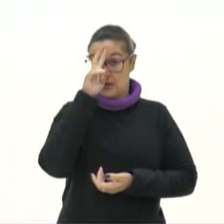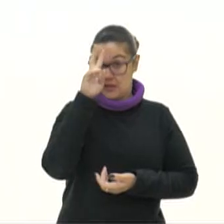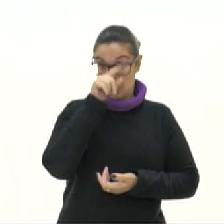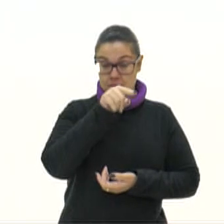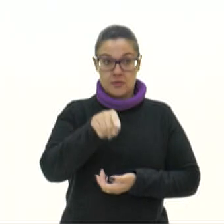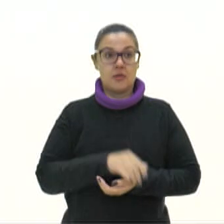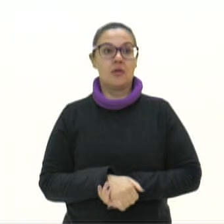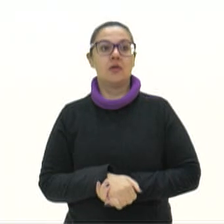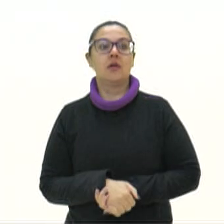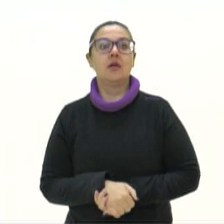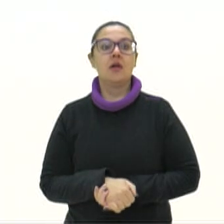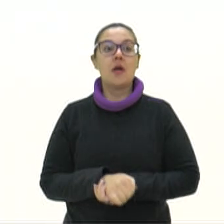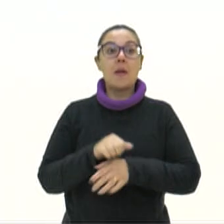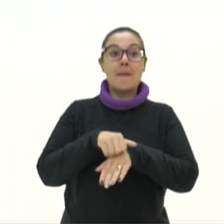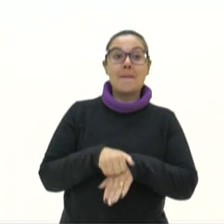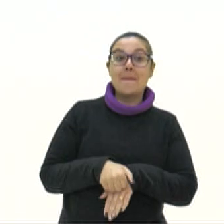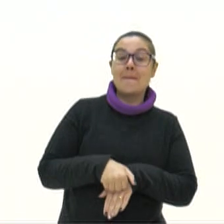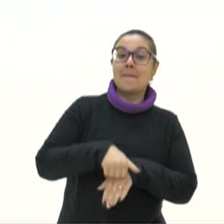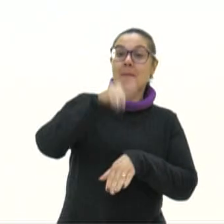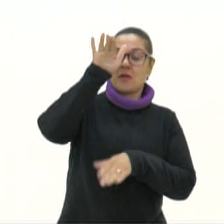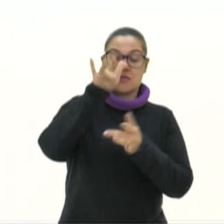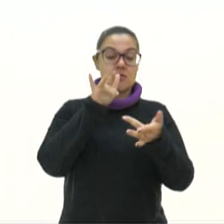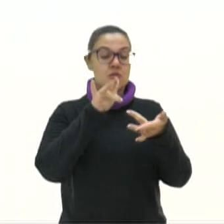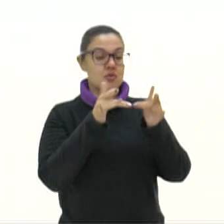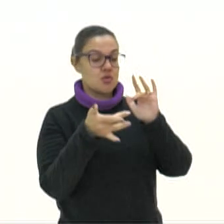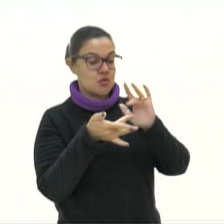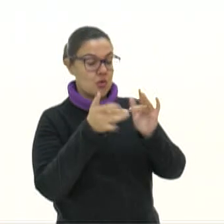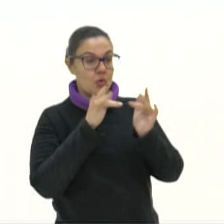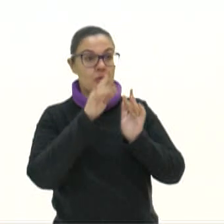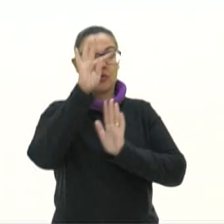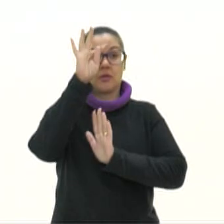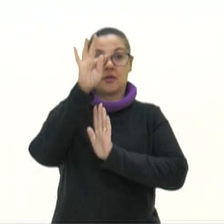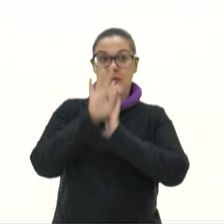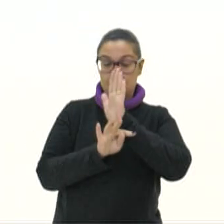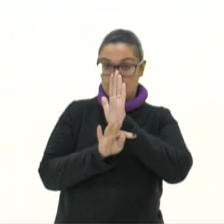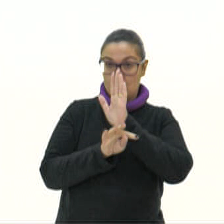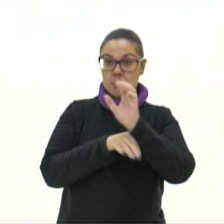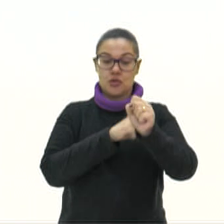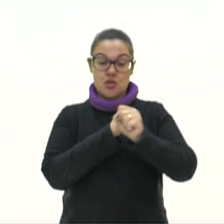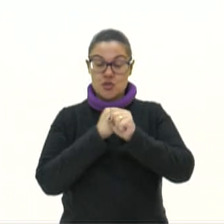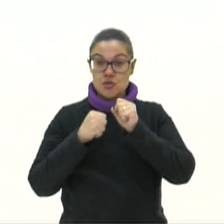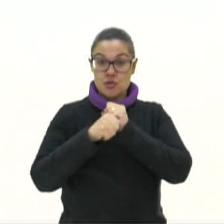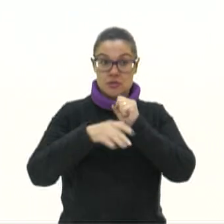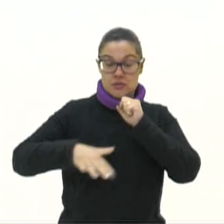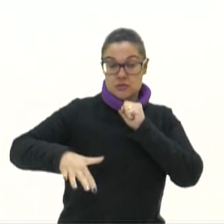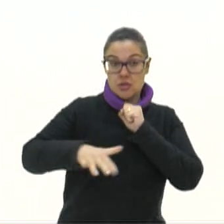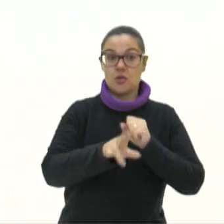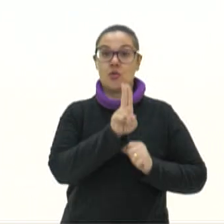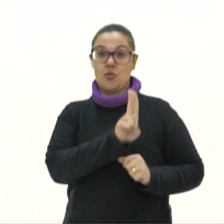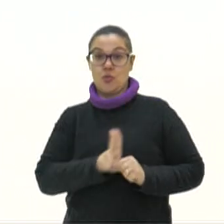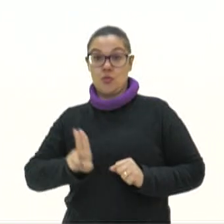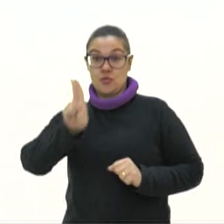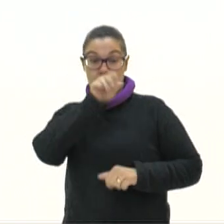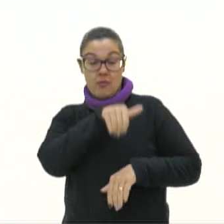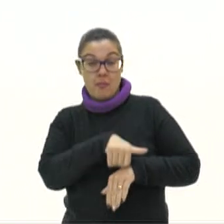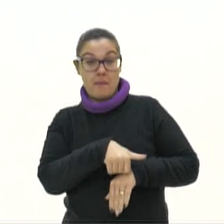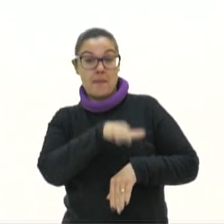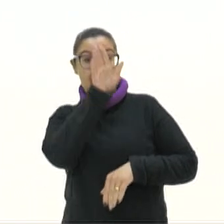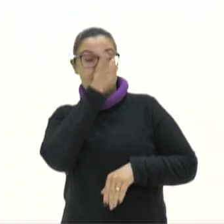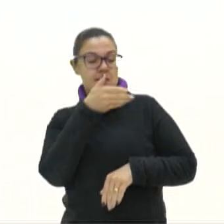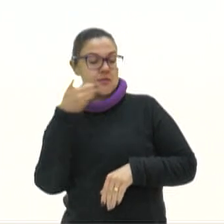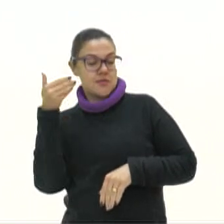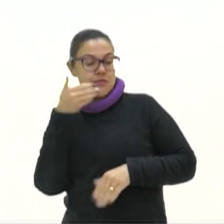dica. Quanto maior contato você tiver com os textos socialmente utilizados, mais fácil fica a leitura